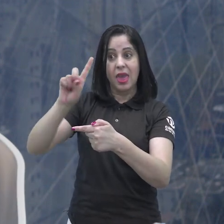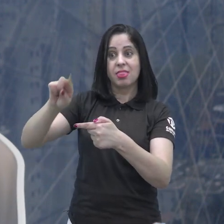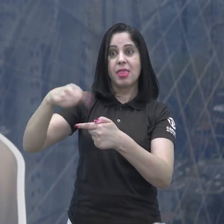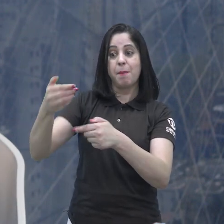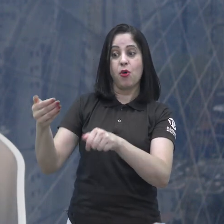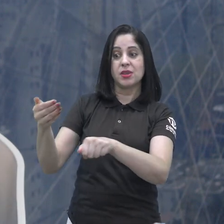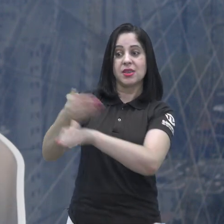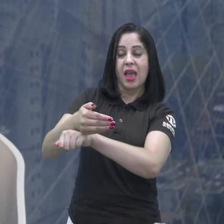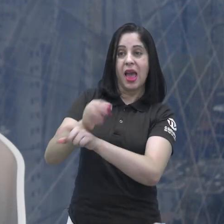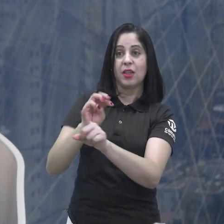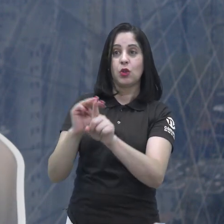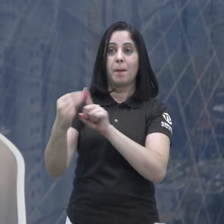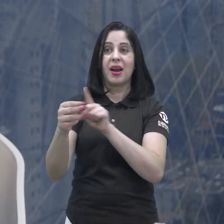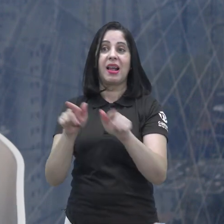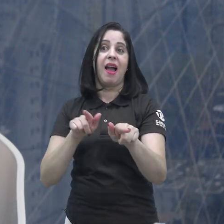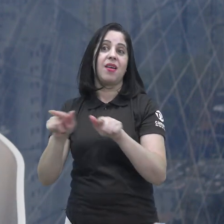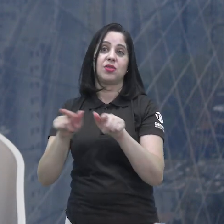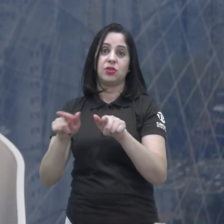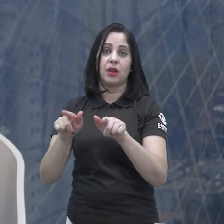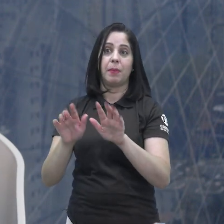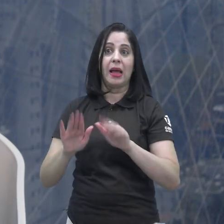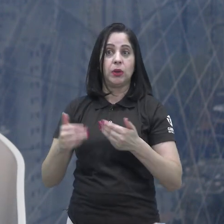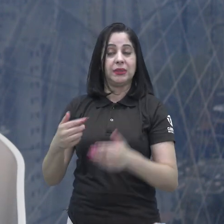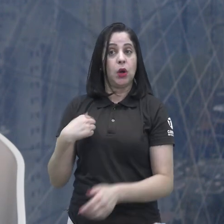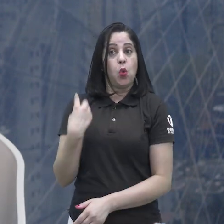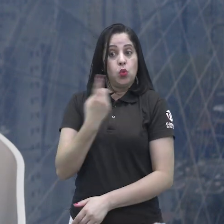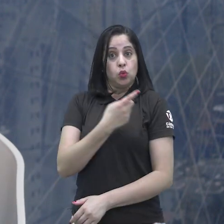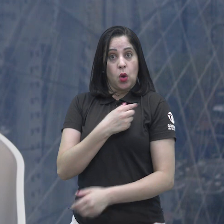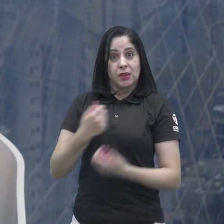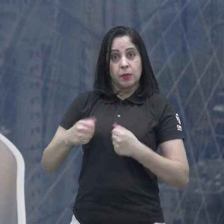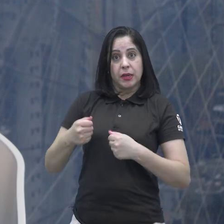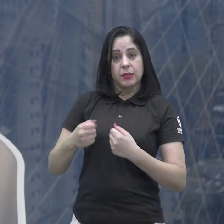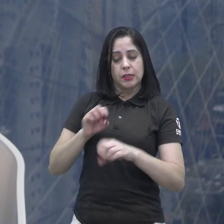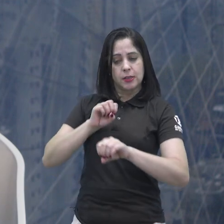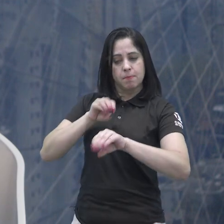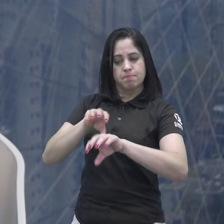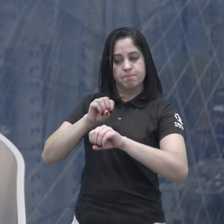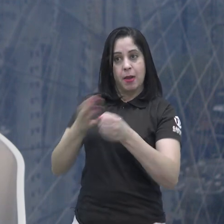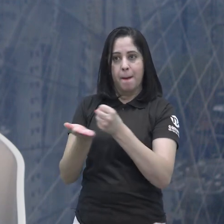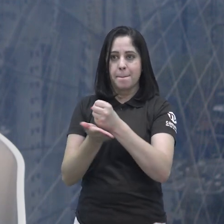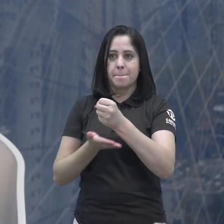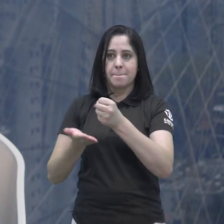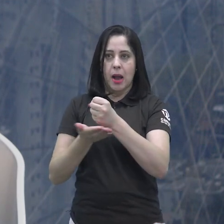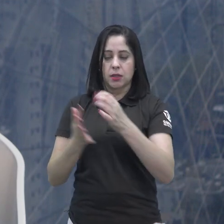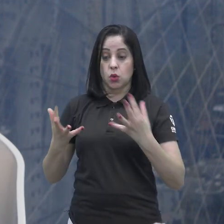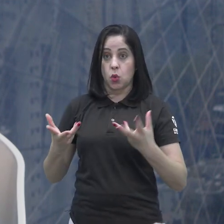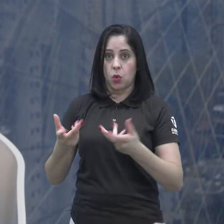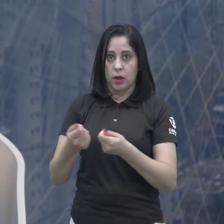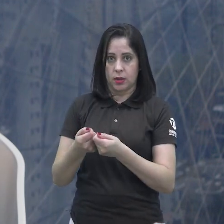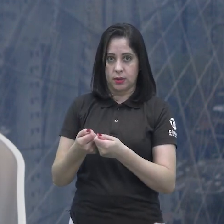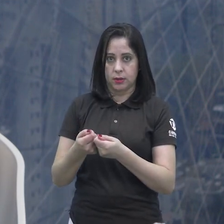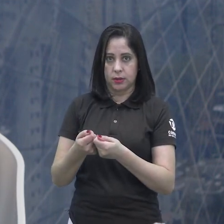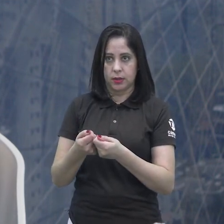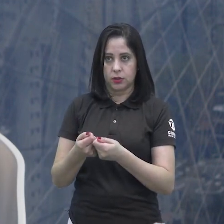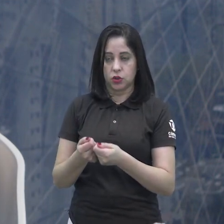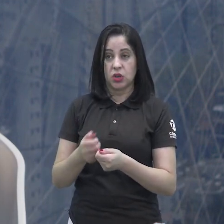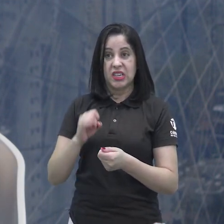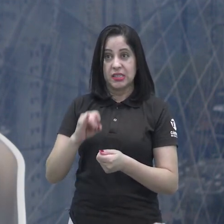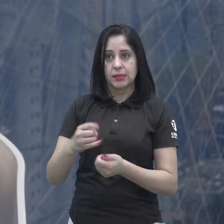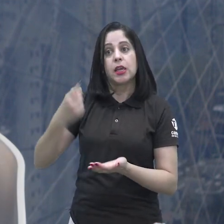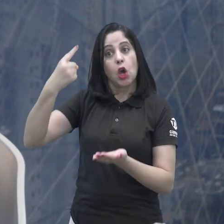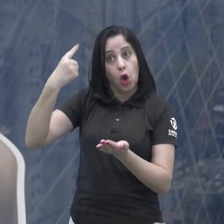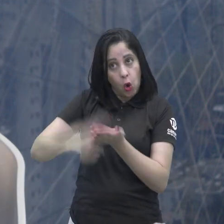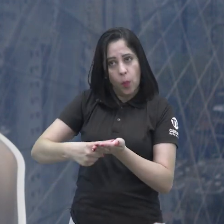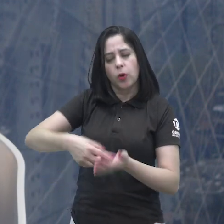né, cumpra o nosso papel, um pacto de formação e oferecimento de educação básica de qualidade. Uma vez que esse